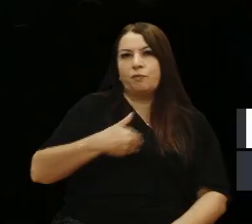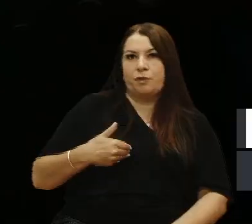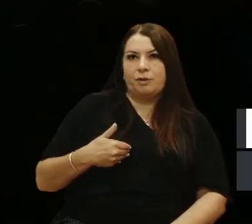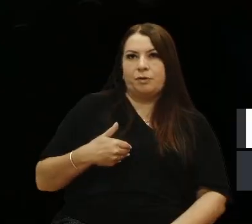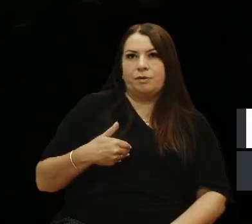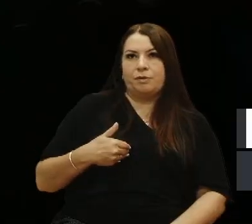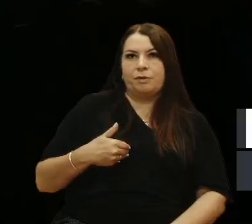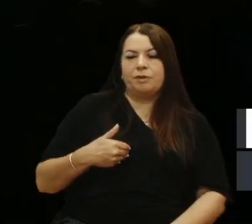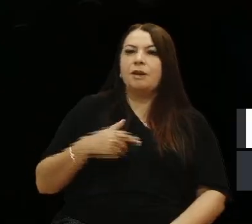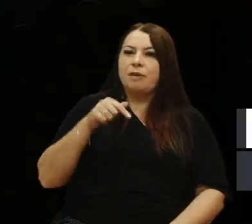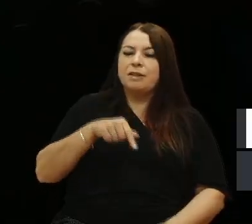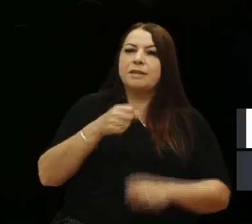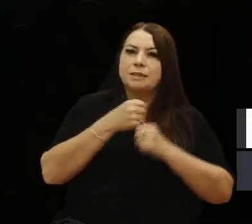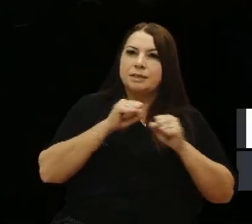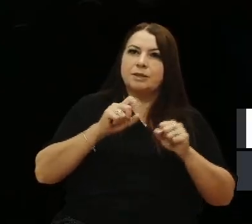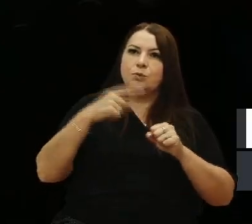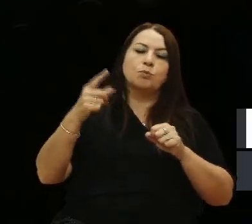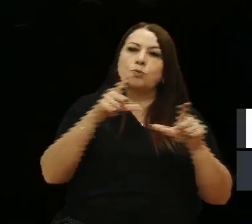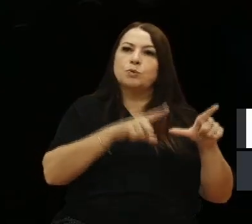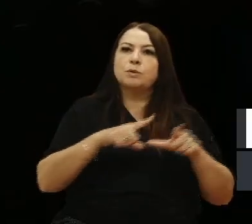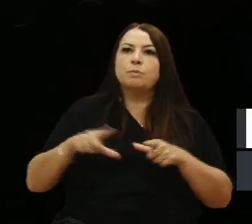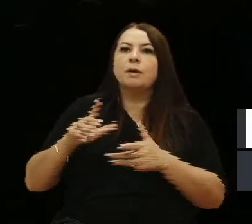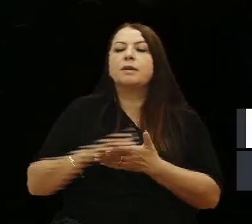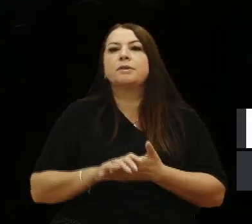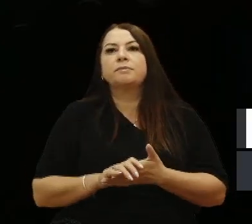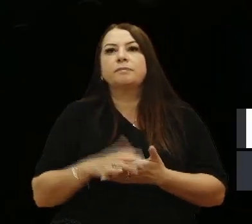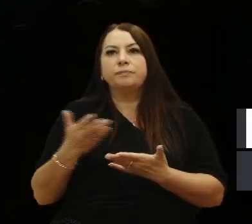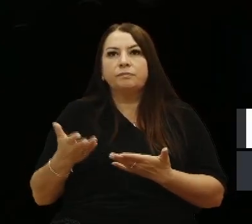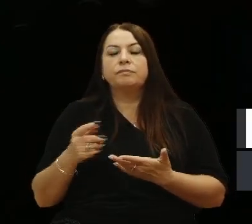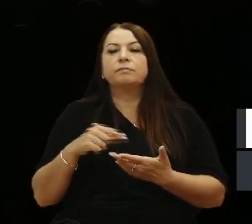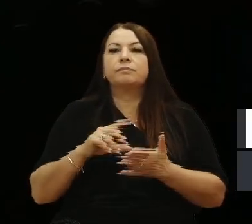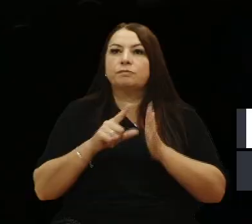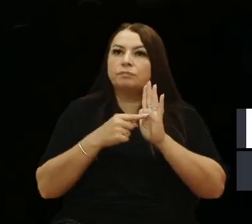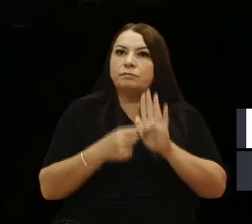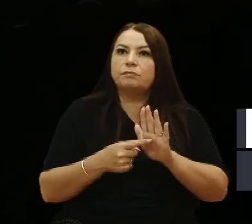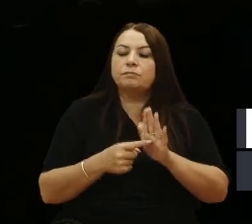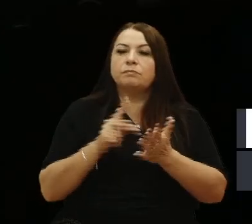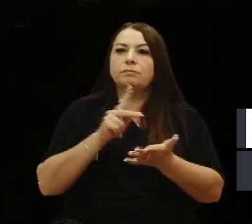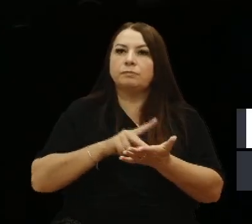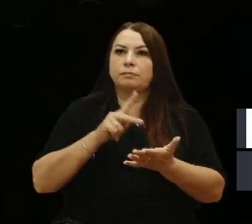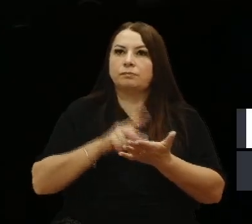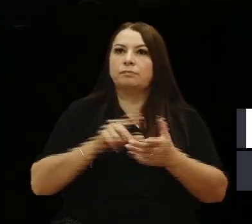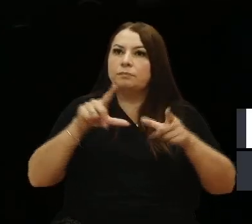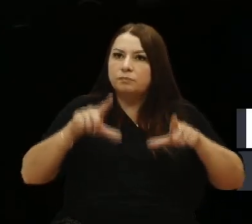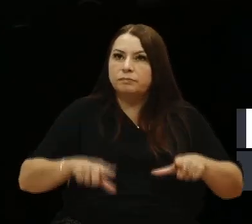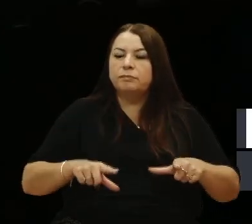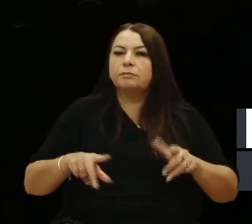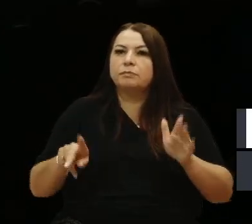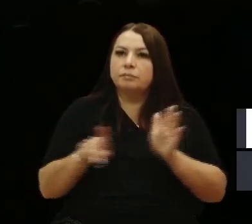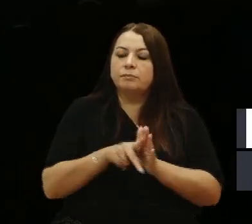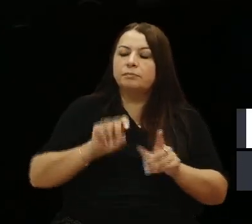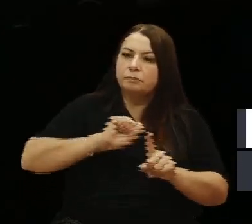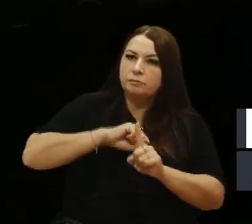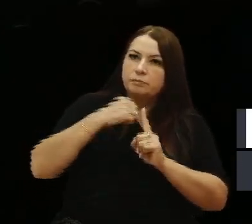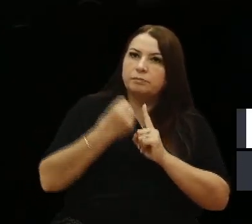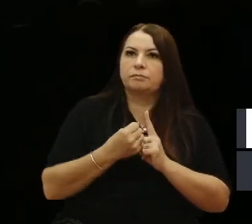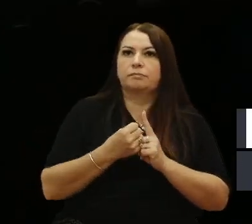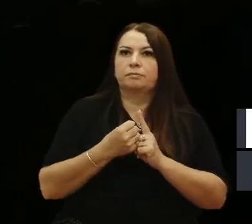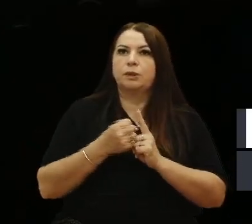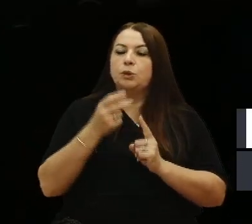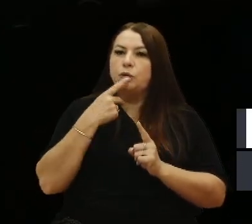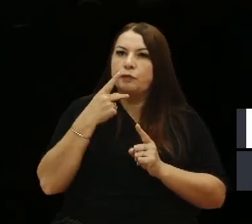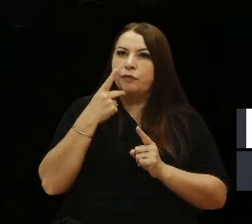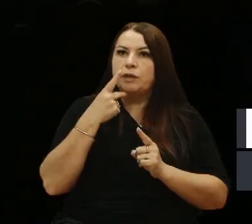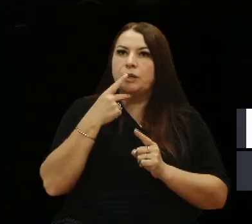poder ocupar a secretaria e outros espaços. Isso demonstra, de fato, um espaço para a sociedade, né? Quando a gente está falando